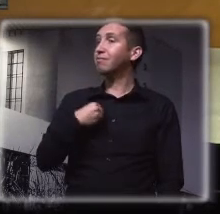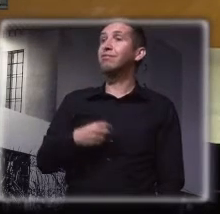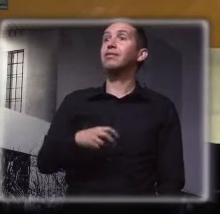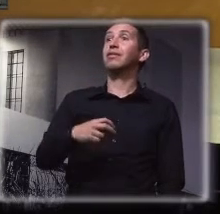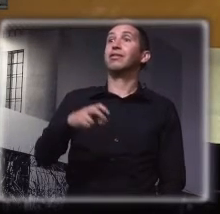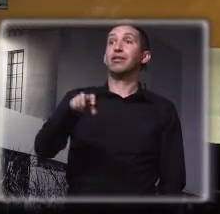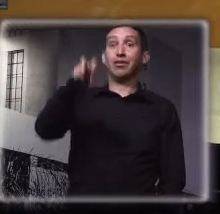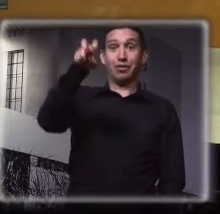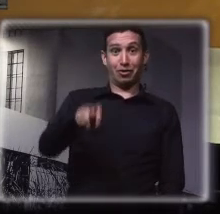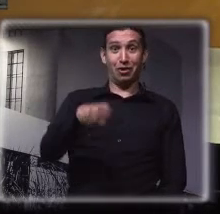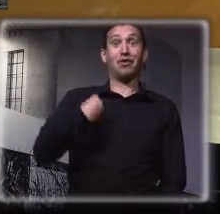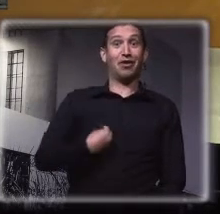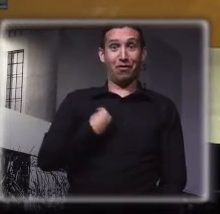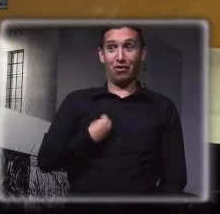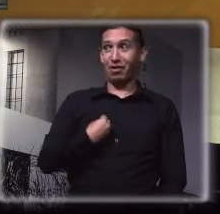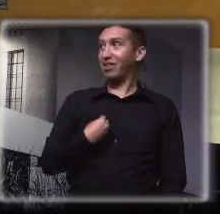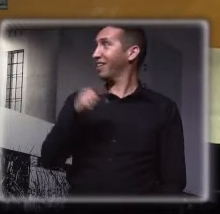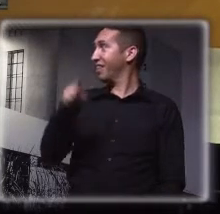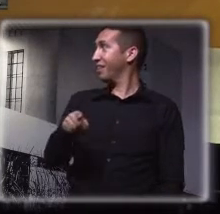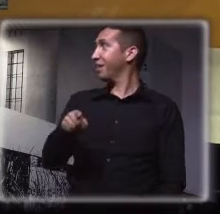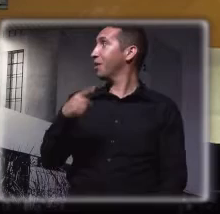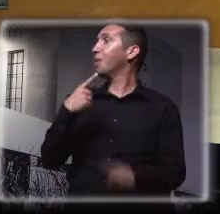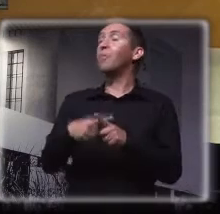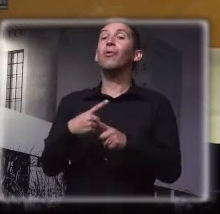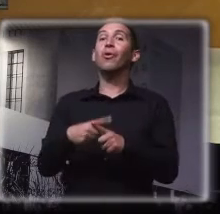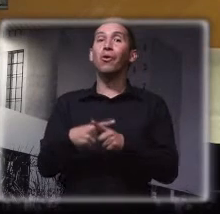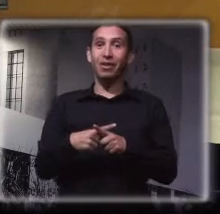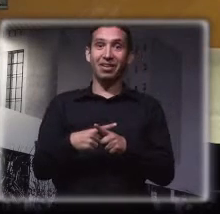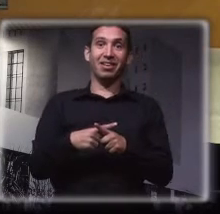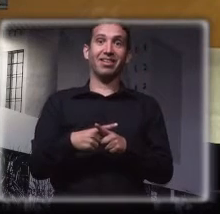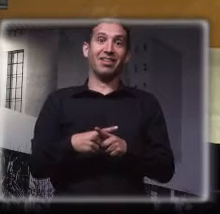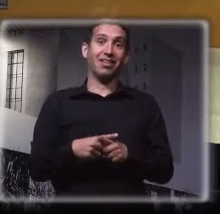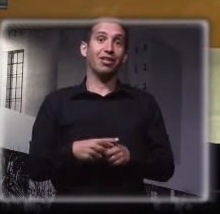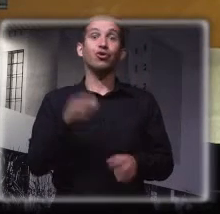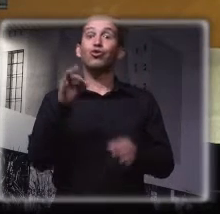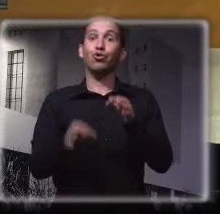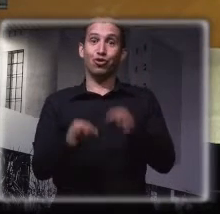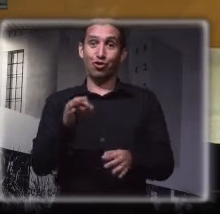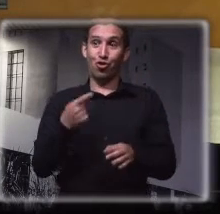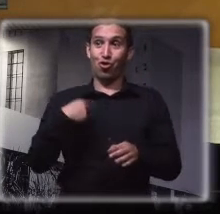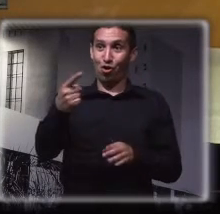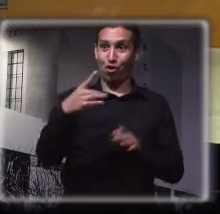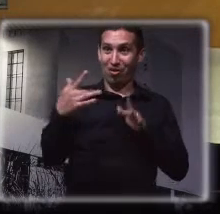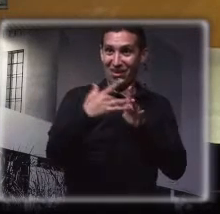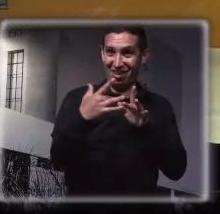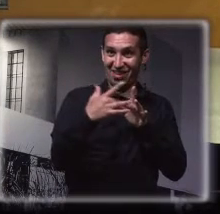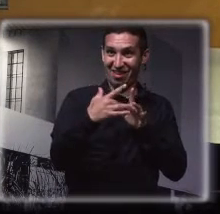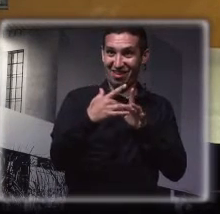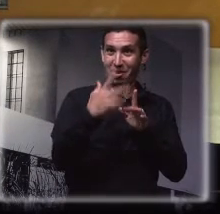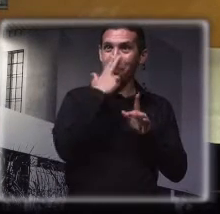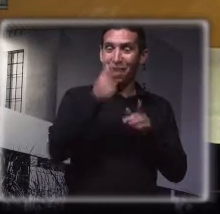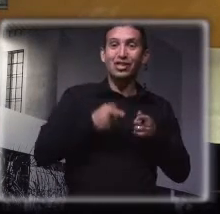de corpo e de alma, ele está aqui comigo. Porque quando se fala em justiça restaurativa, nós somos super gêmeos ativar. Um